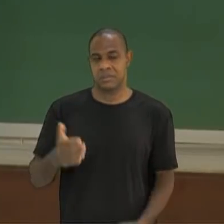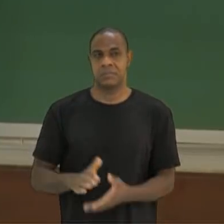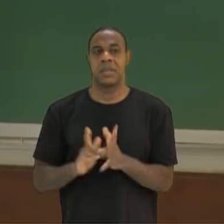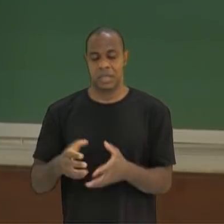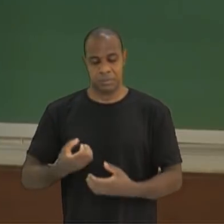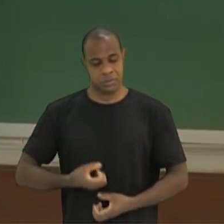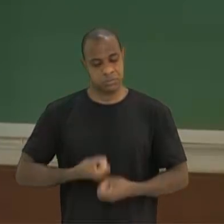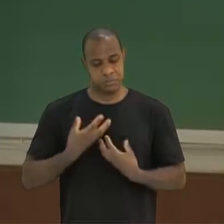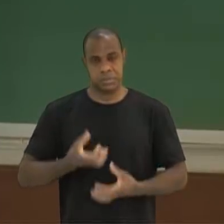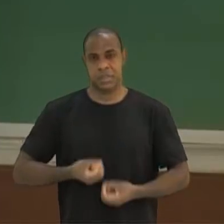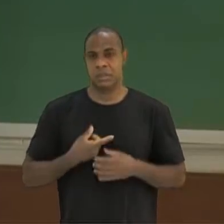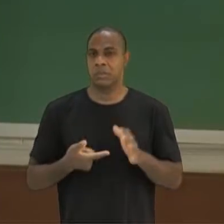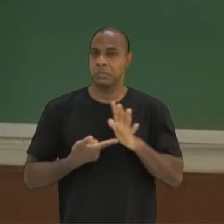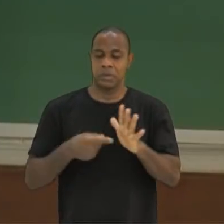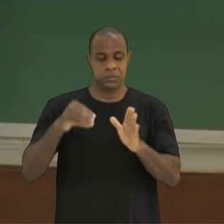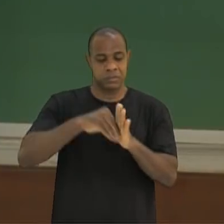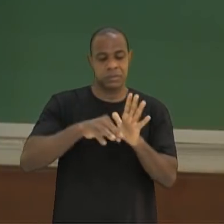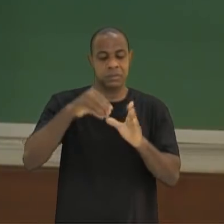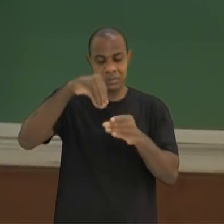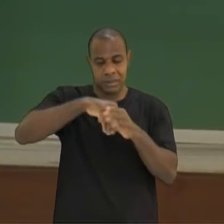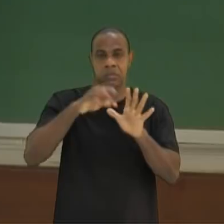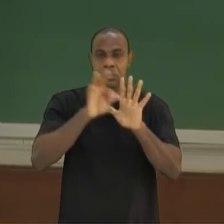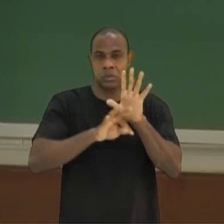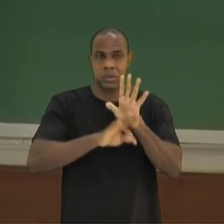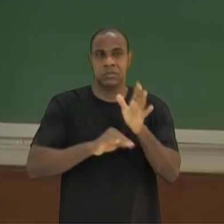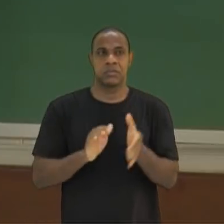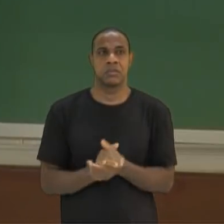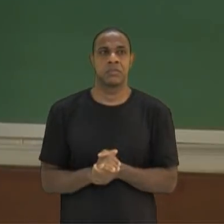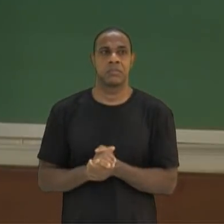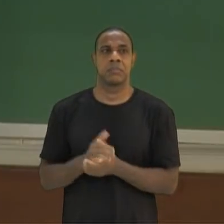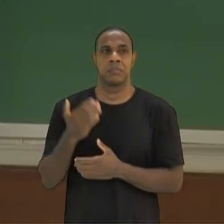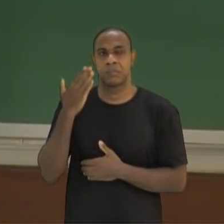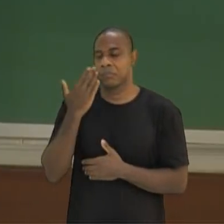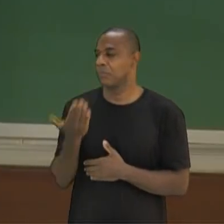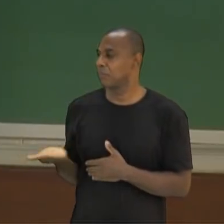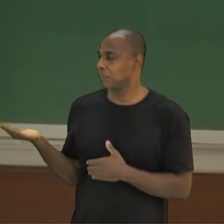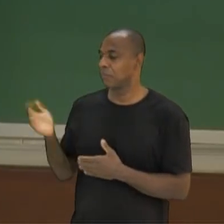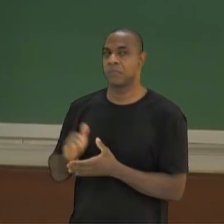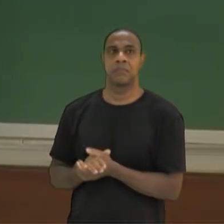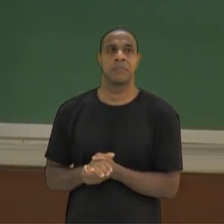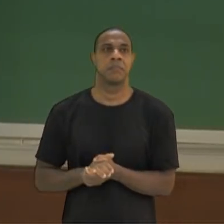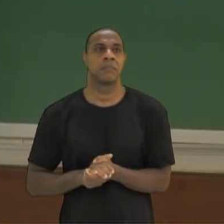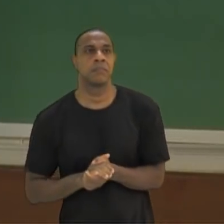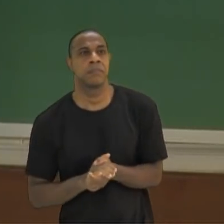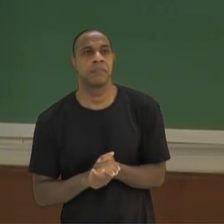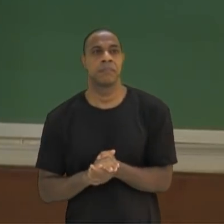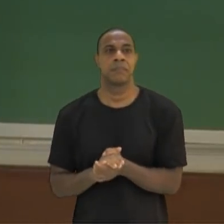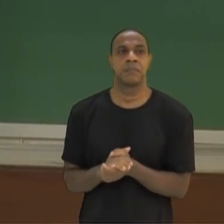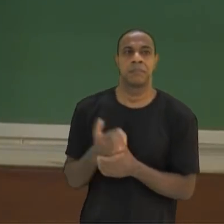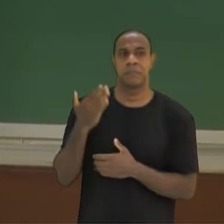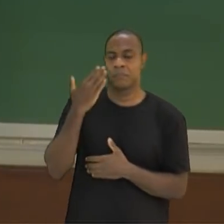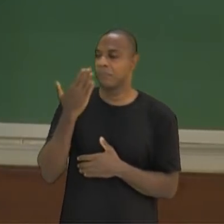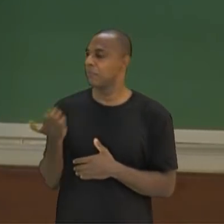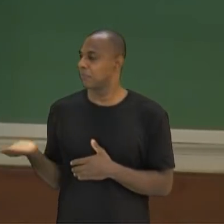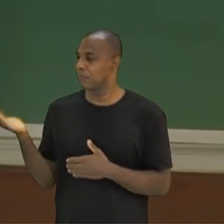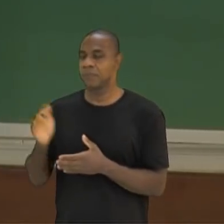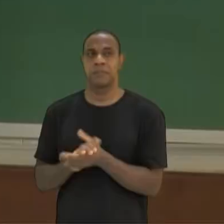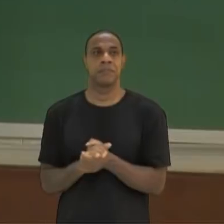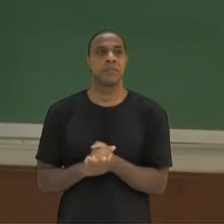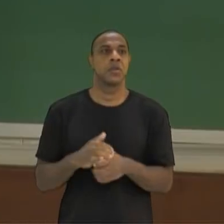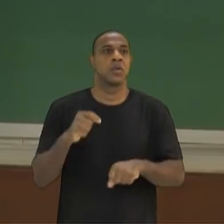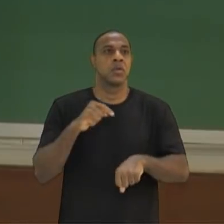expressão dentro de um texto literário, ok? Continuando então, vamos ler aqui, pessoal, agora comigo mais esse texto, olha, O